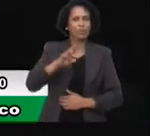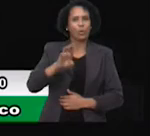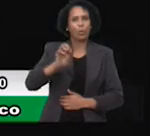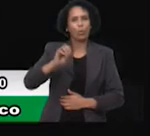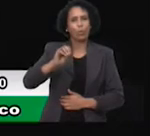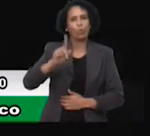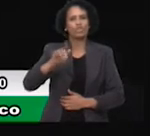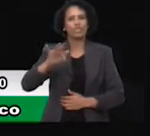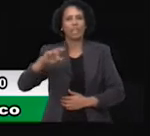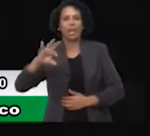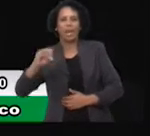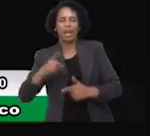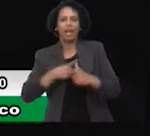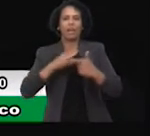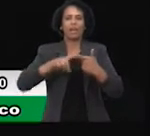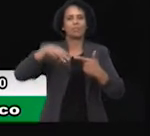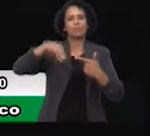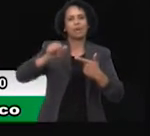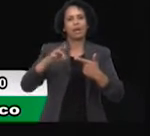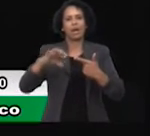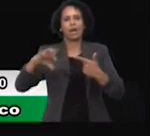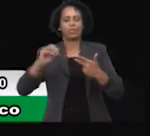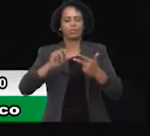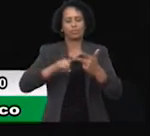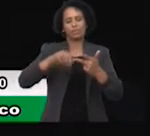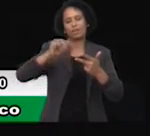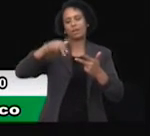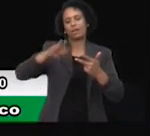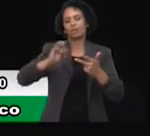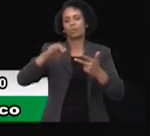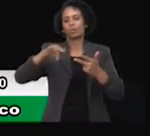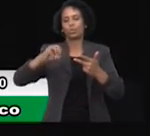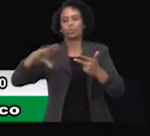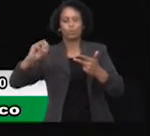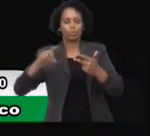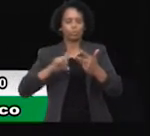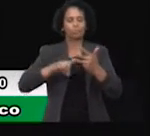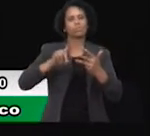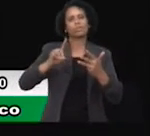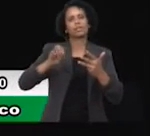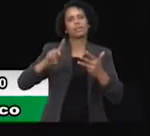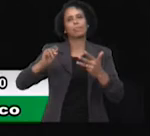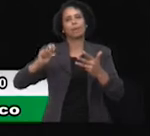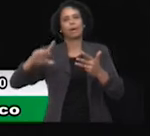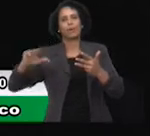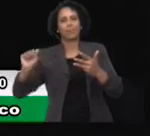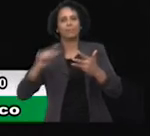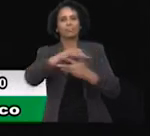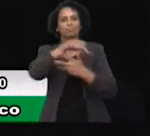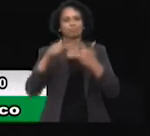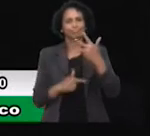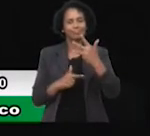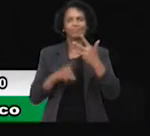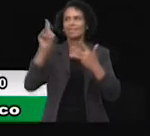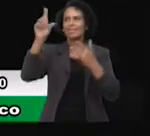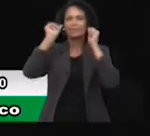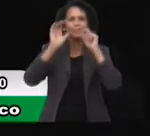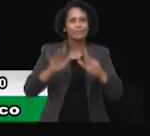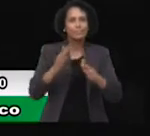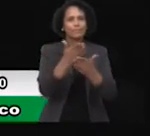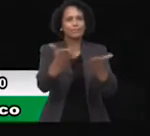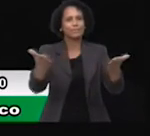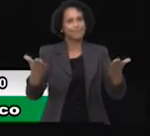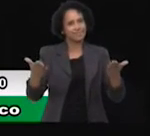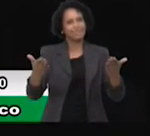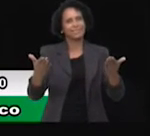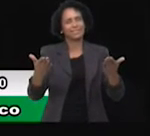vereador Toniolo e vereador De Paula. Então fica aqui a minha gratidão, gente, a todos vocês, que Deus os abençoe. E